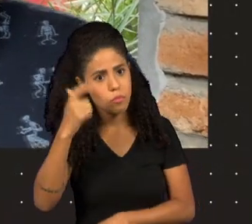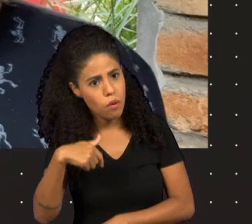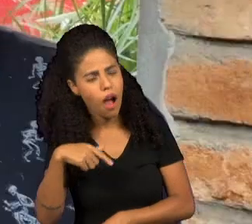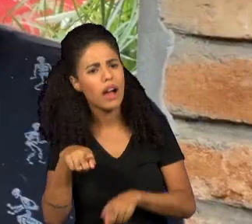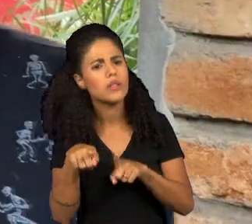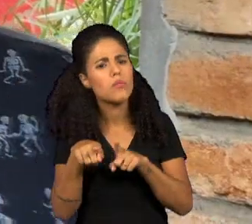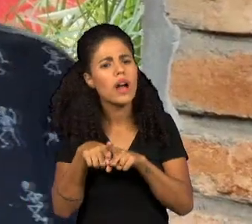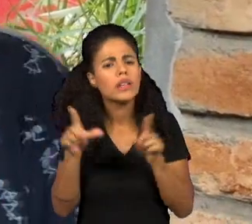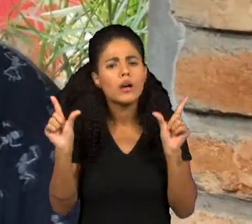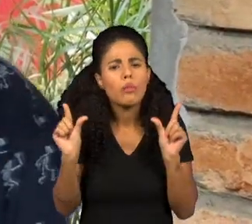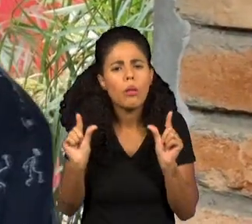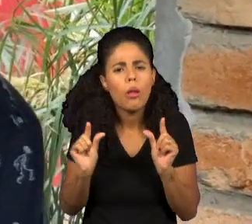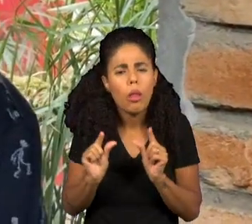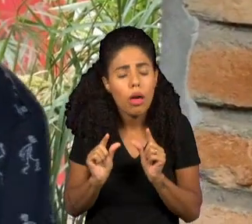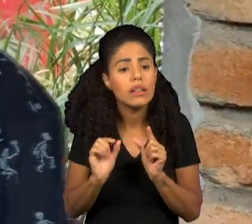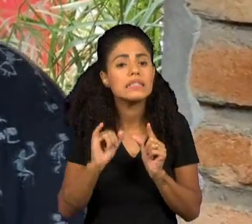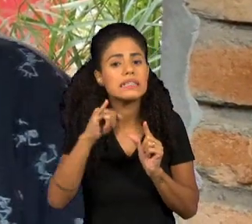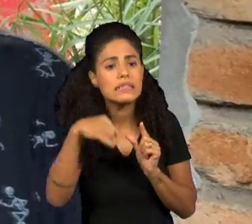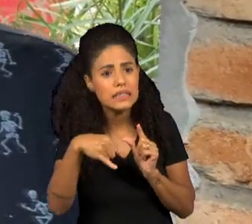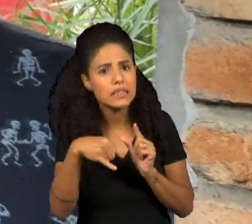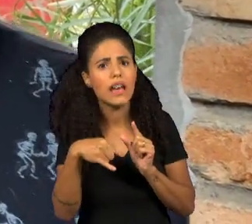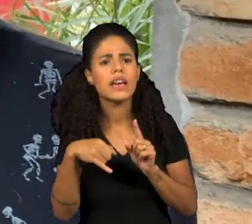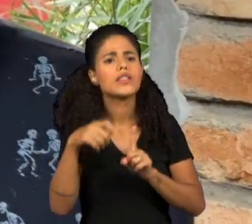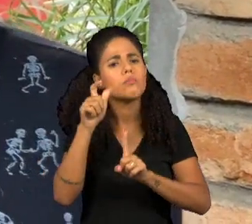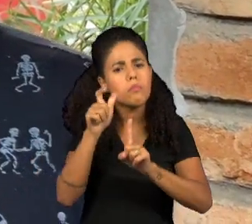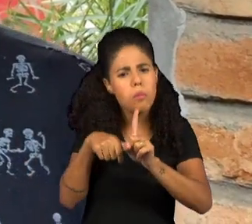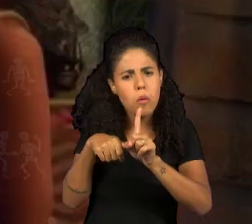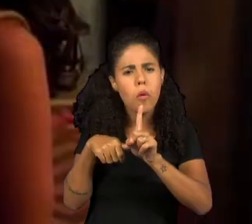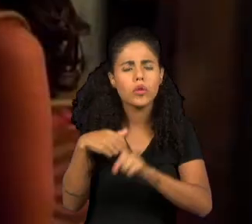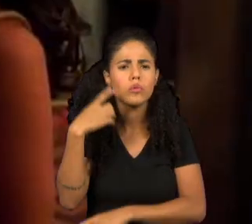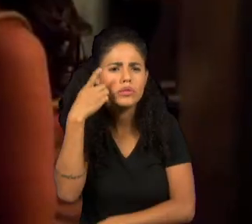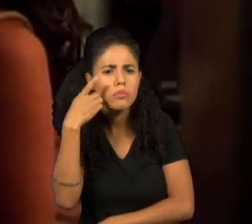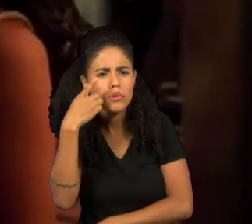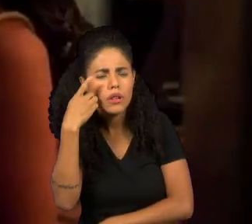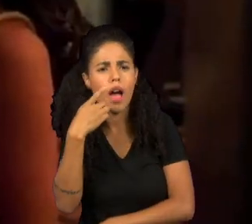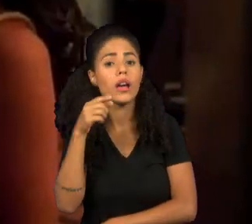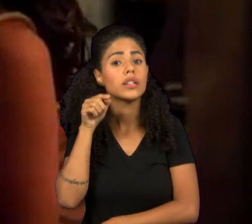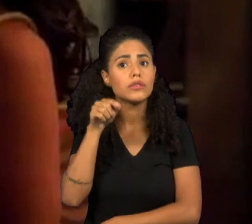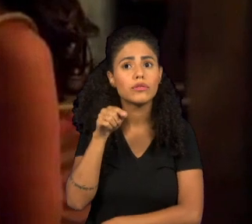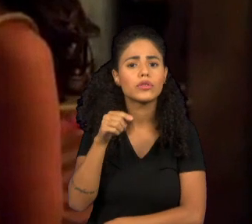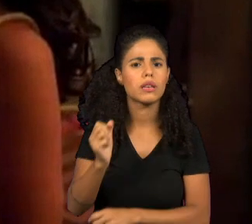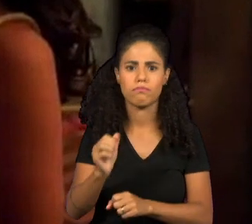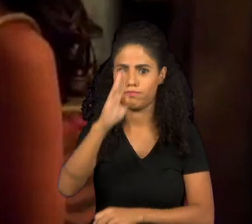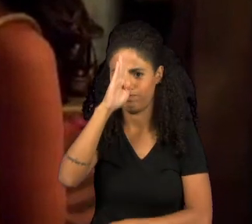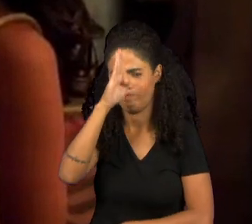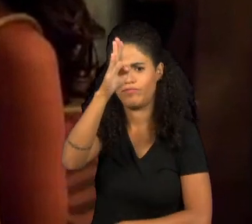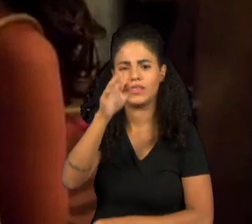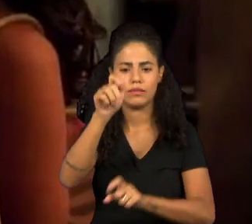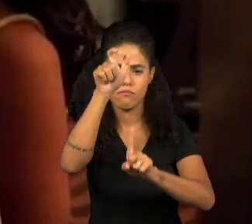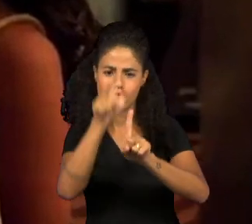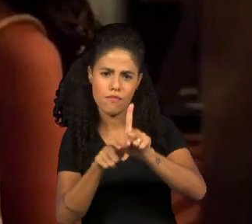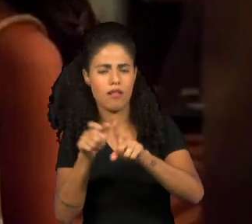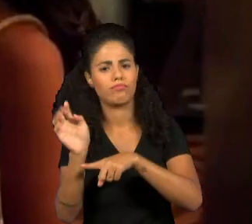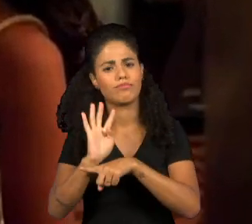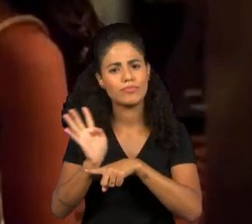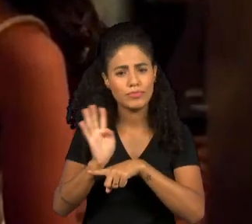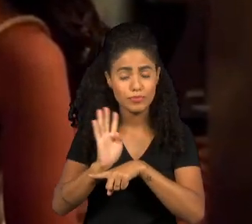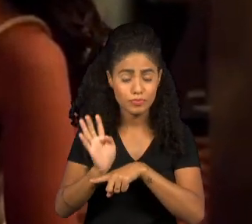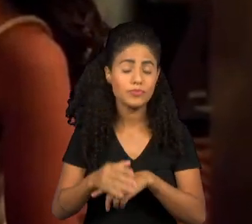papel pequeno, que era um deputado progressista, e você era o papel principal do filme.